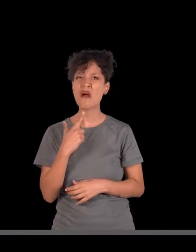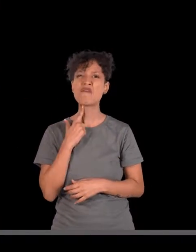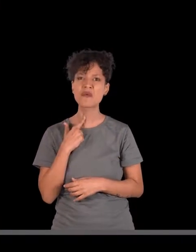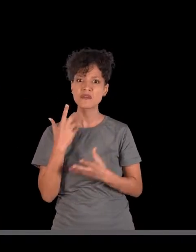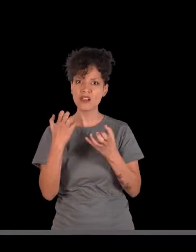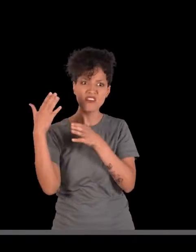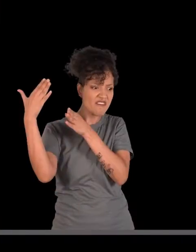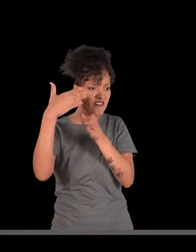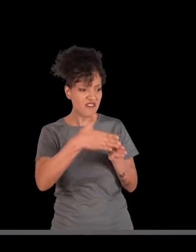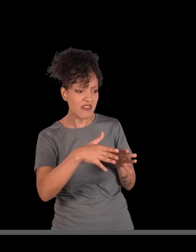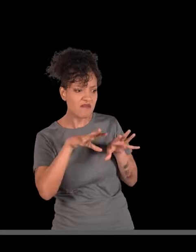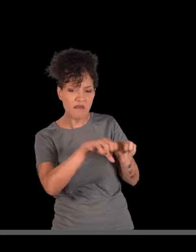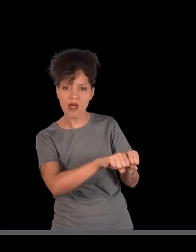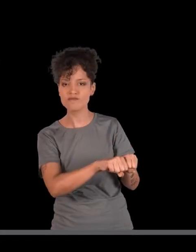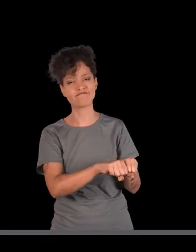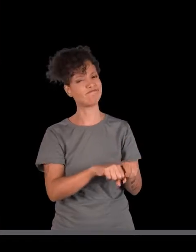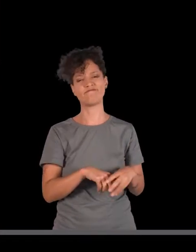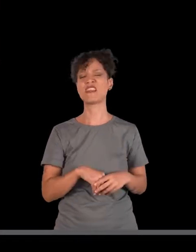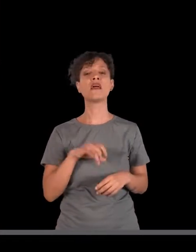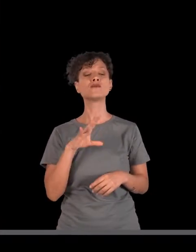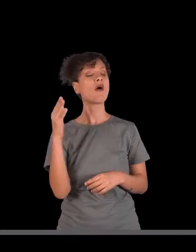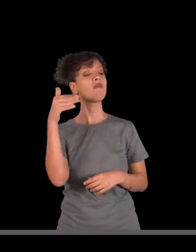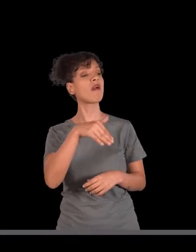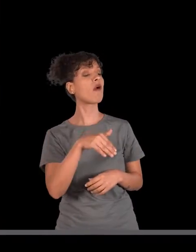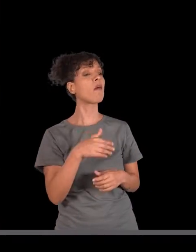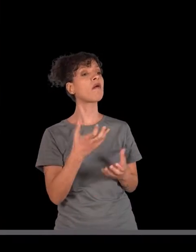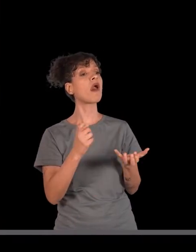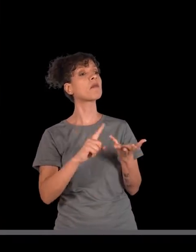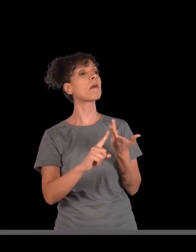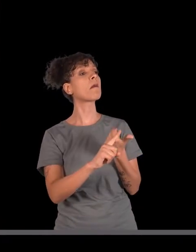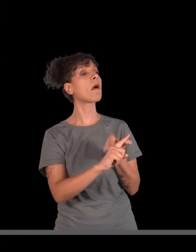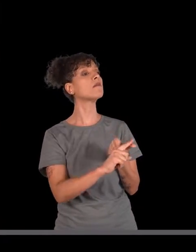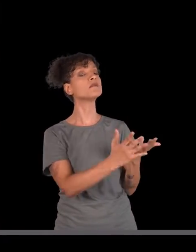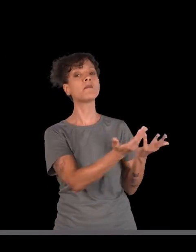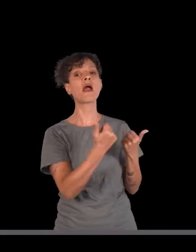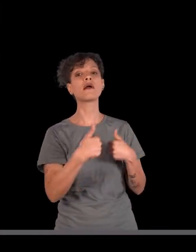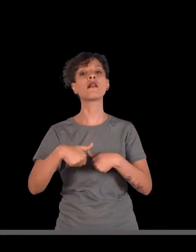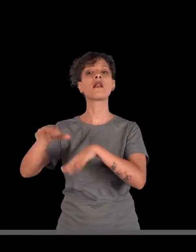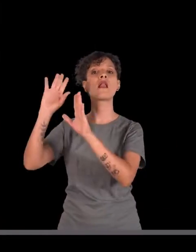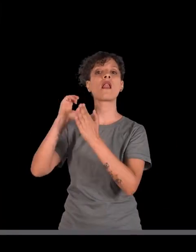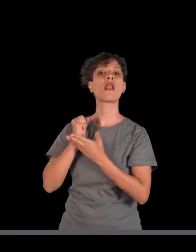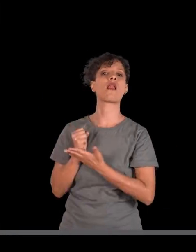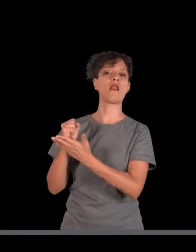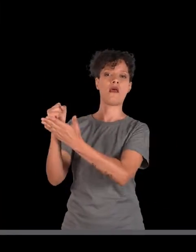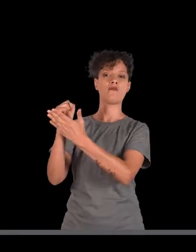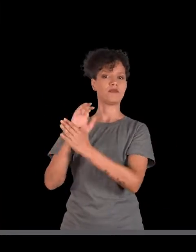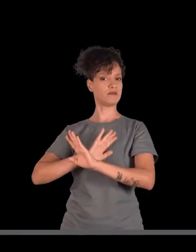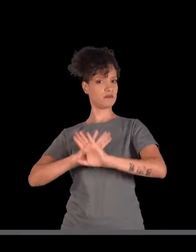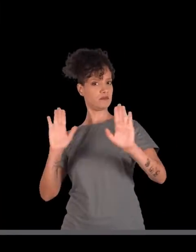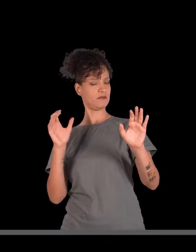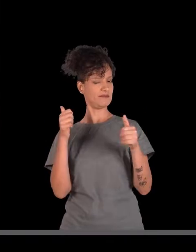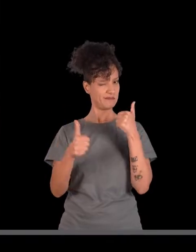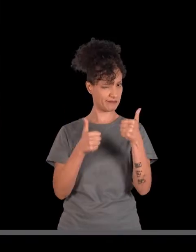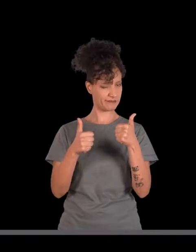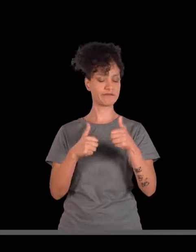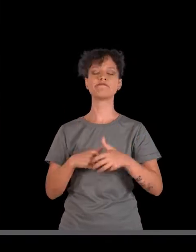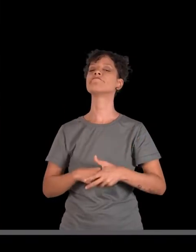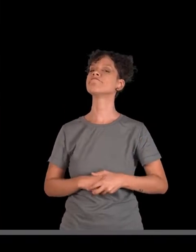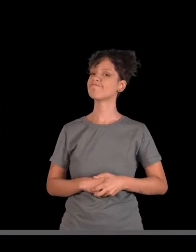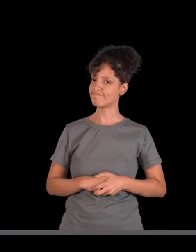Né? Nesse caso aqui, era apenas vir aqui, ó, quero pau-brasil, quero isso, e para a Europa. Beleza?